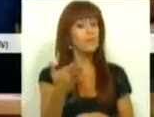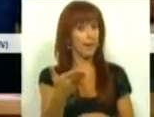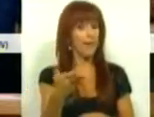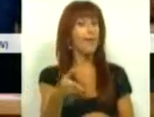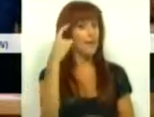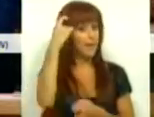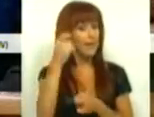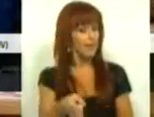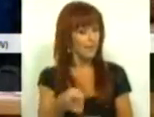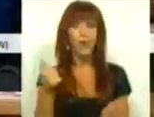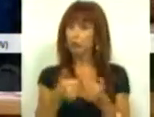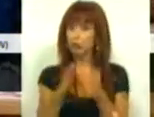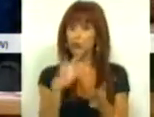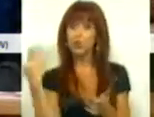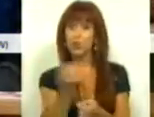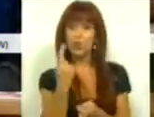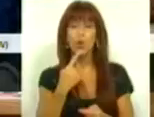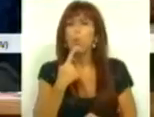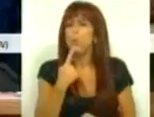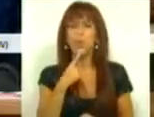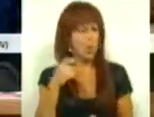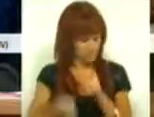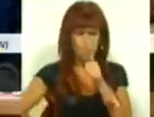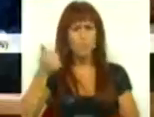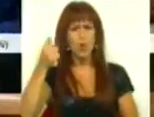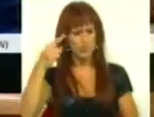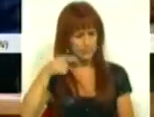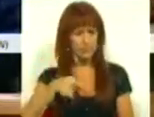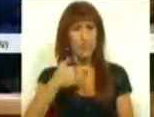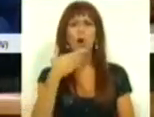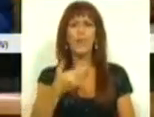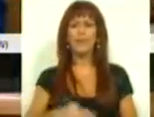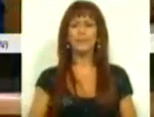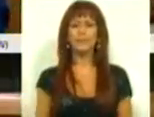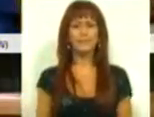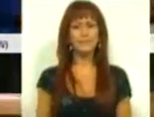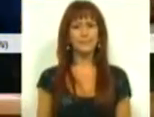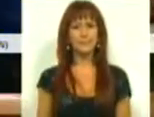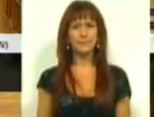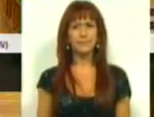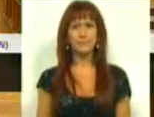está em equação. Todos não seremos demais para vencer esta causa. Muito obrigado.